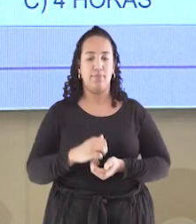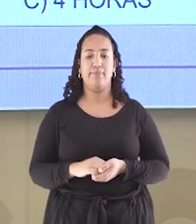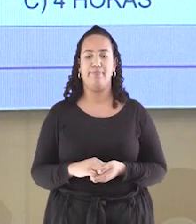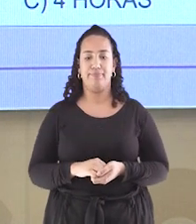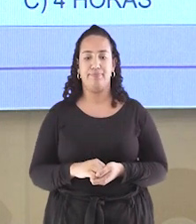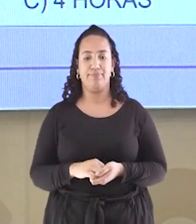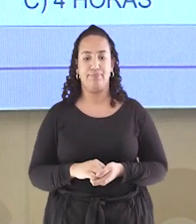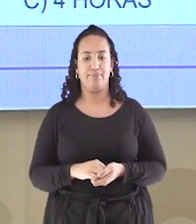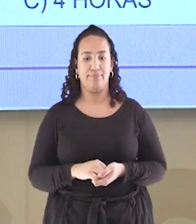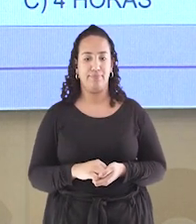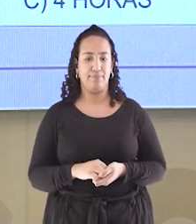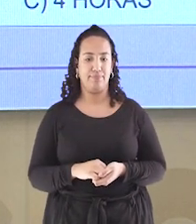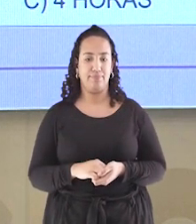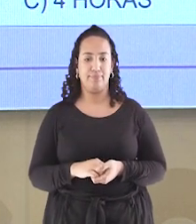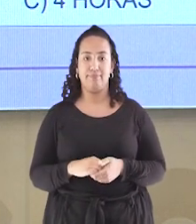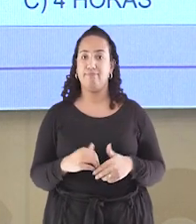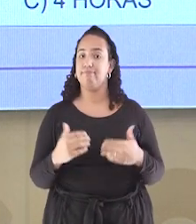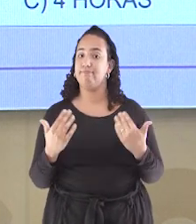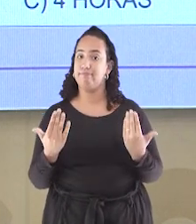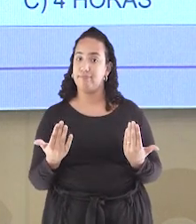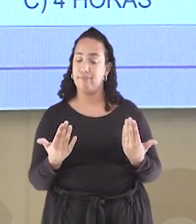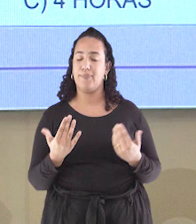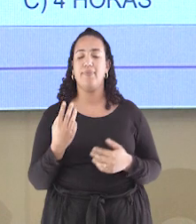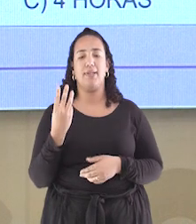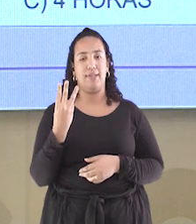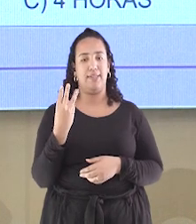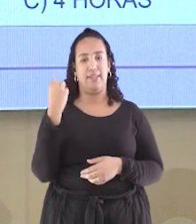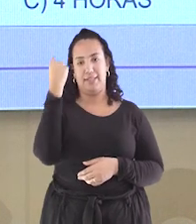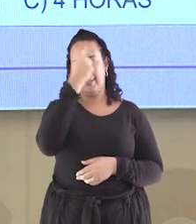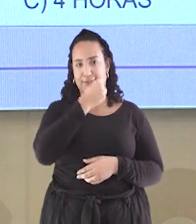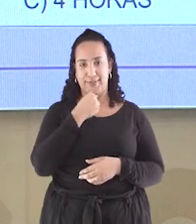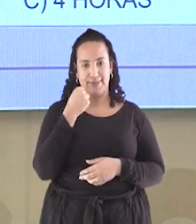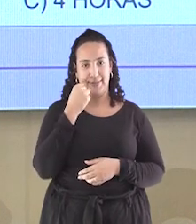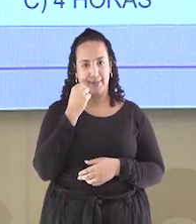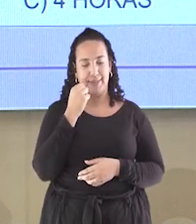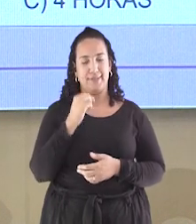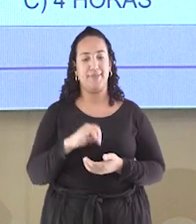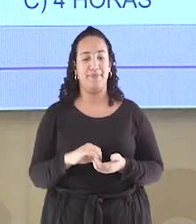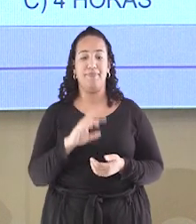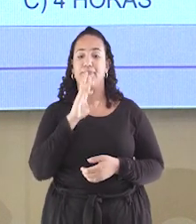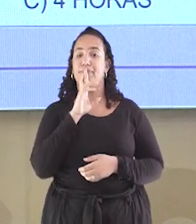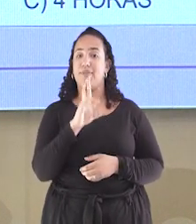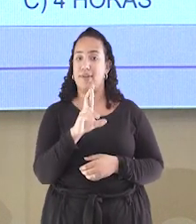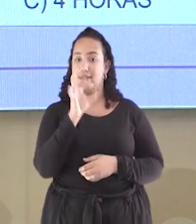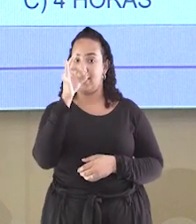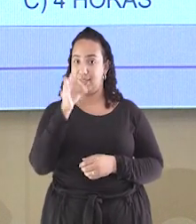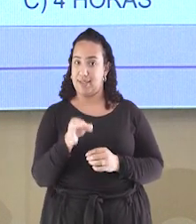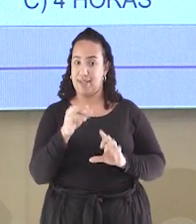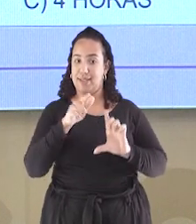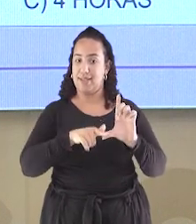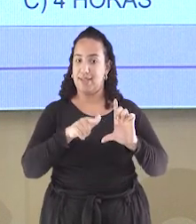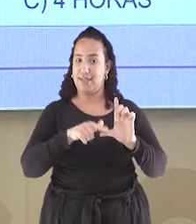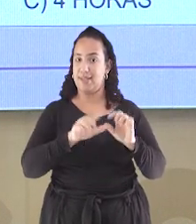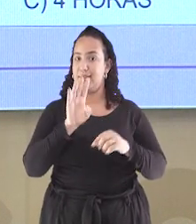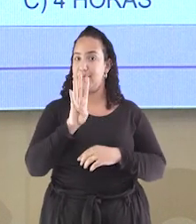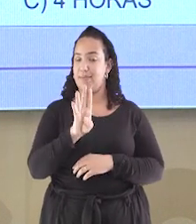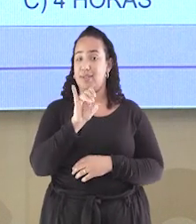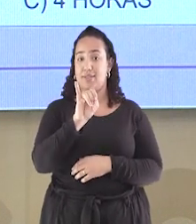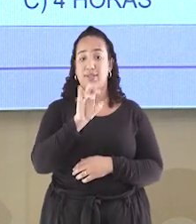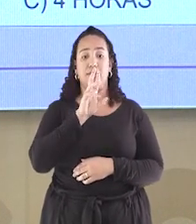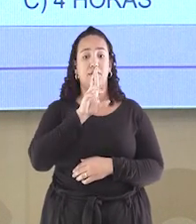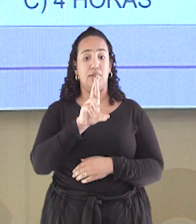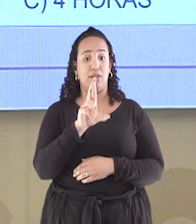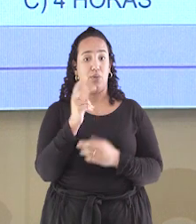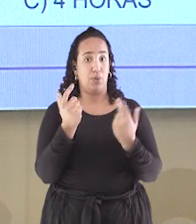12, então são 3 horas da tarde. Resposta certa, letra B. Se você respondeu